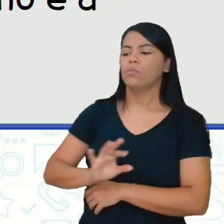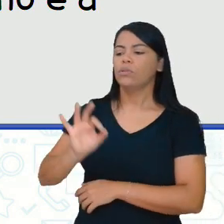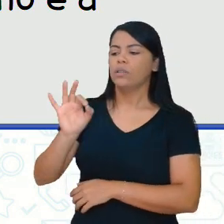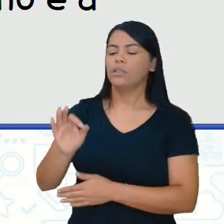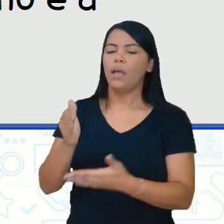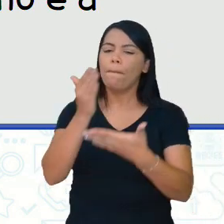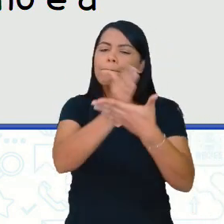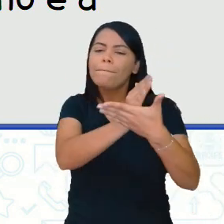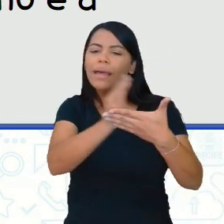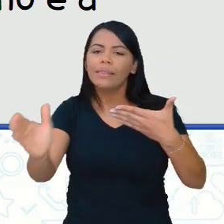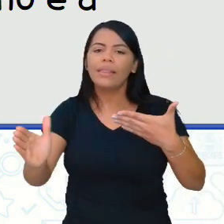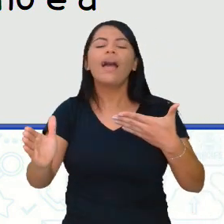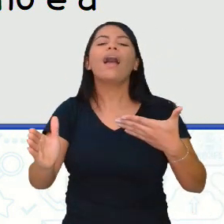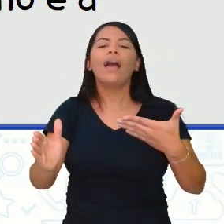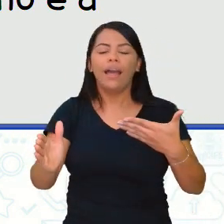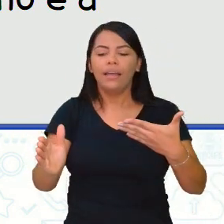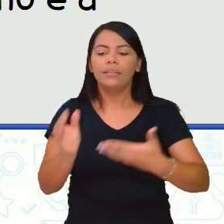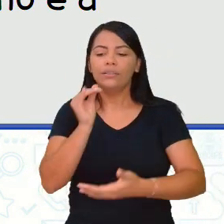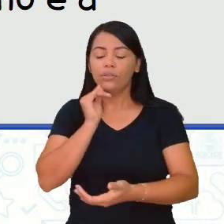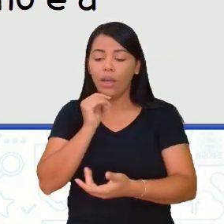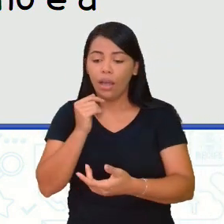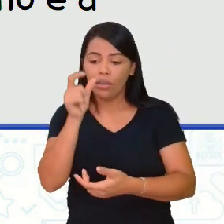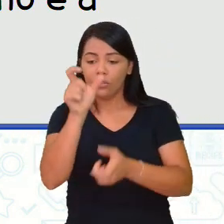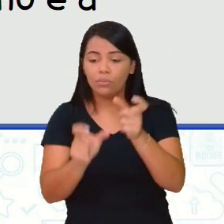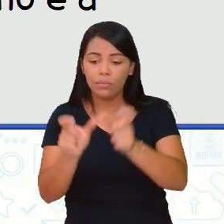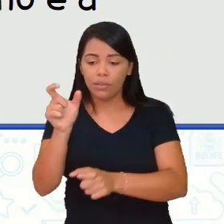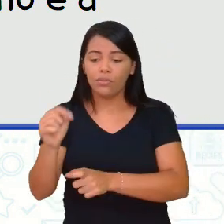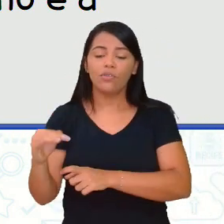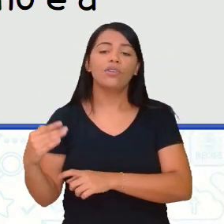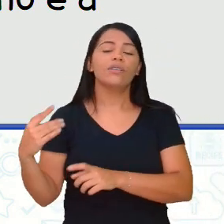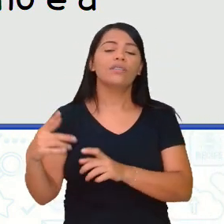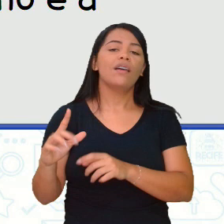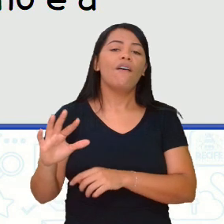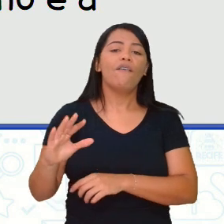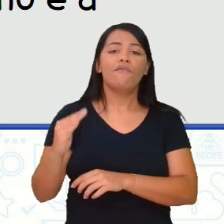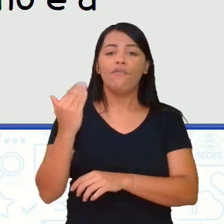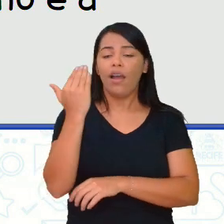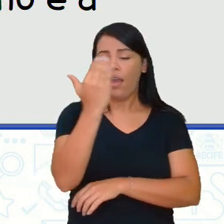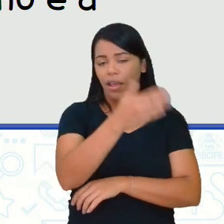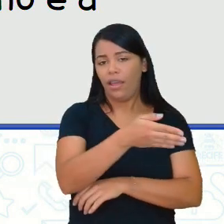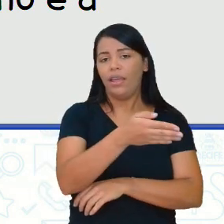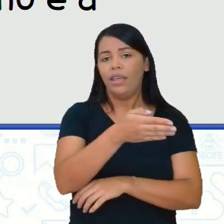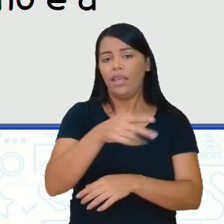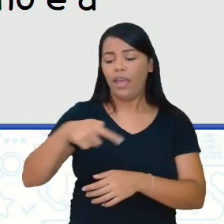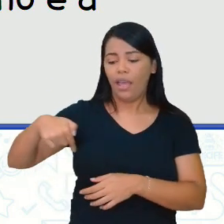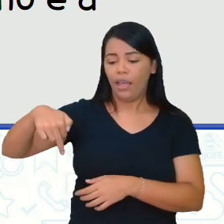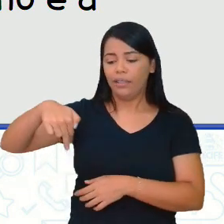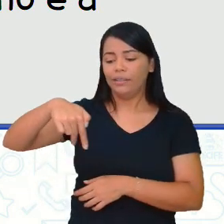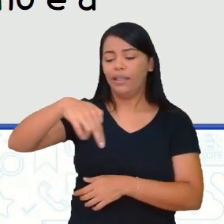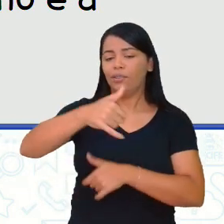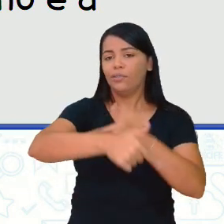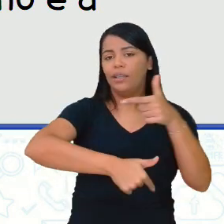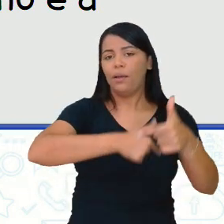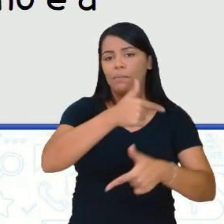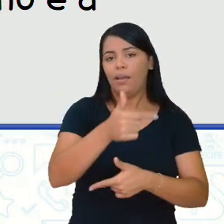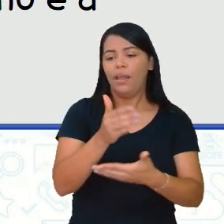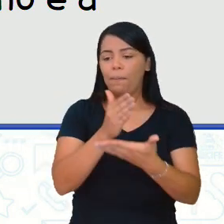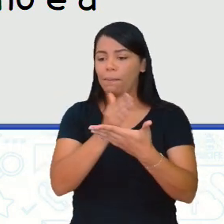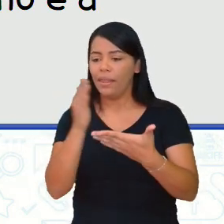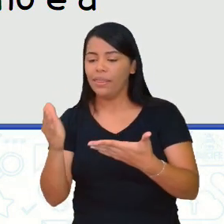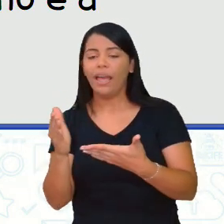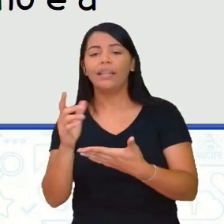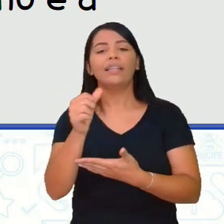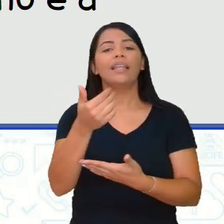Metade dos entrevistados vai a pé ao trabalho. Metade. O que é metade? Metade de 10, todo mundo sabe,